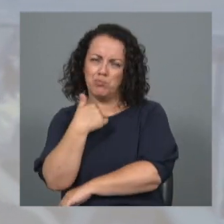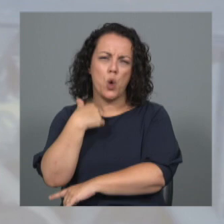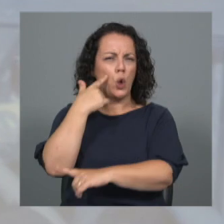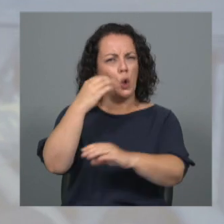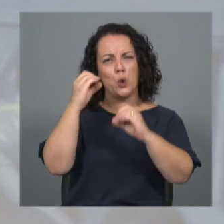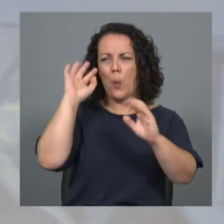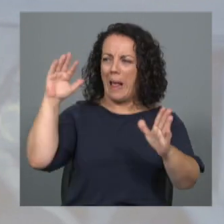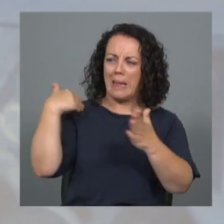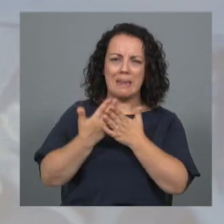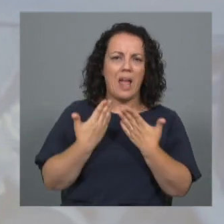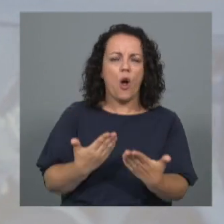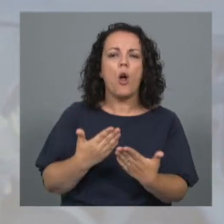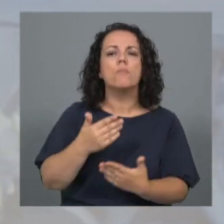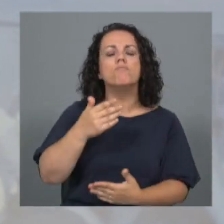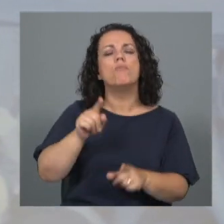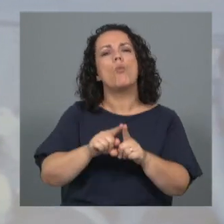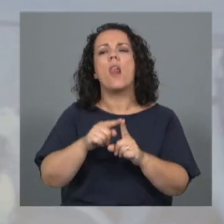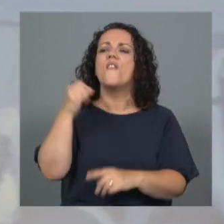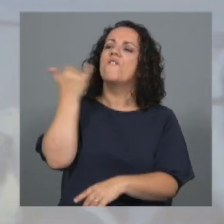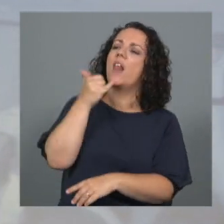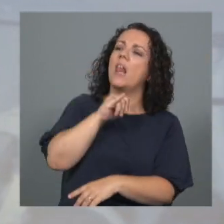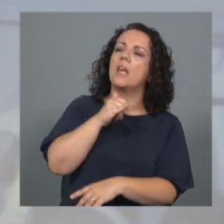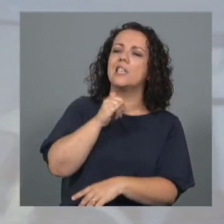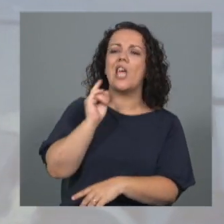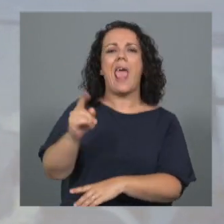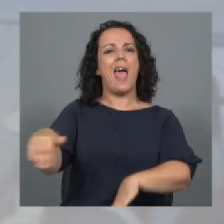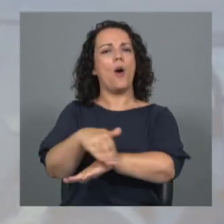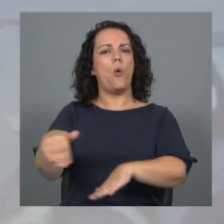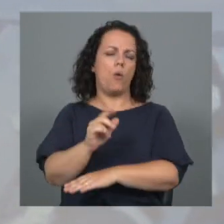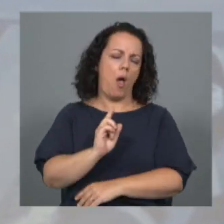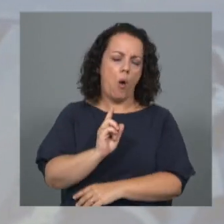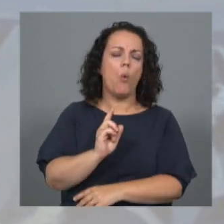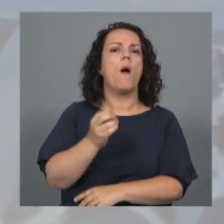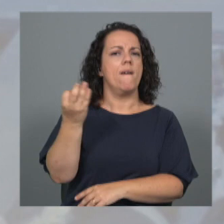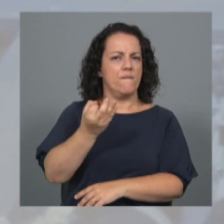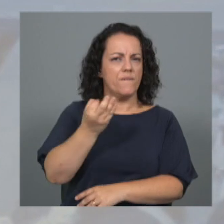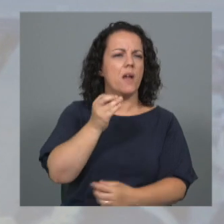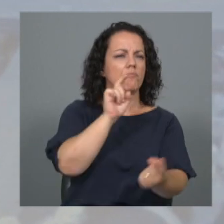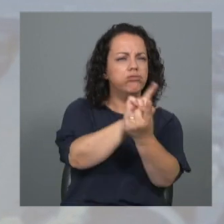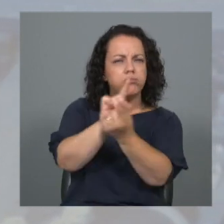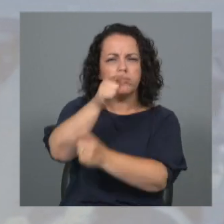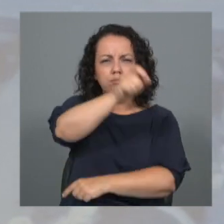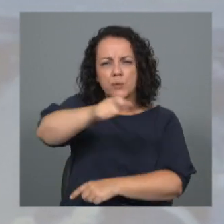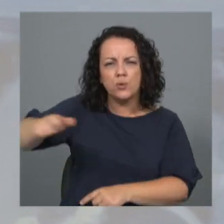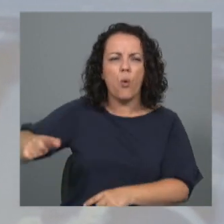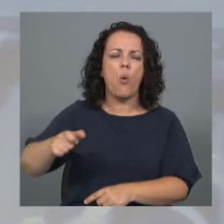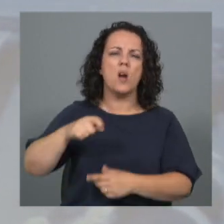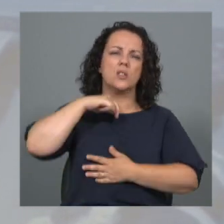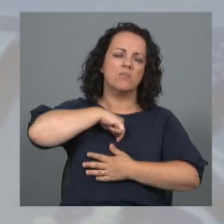até hoje, que fosse feliz. Encontro pessoas com muitas frustrações acumuladas, muitas